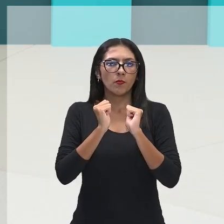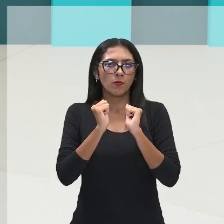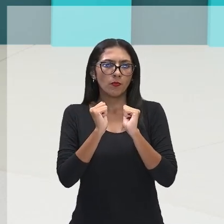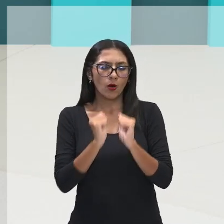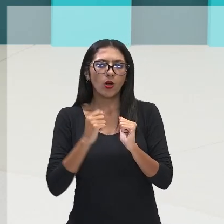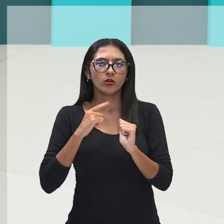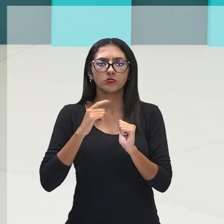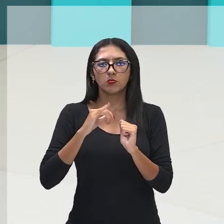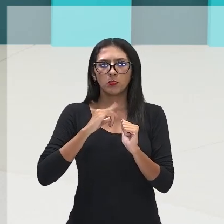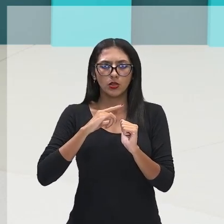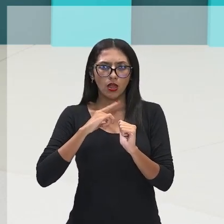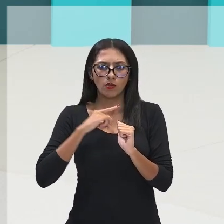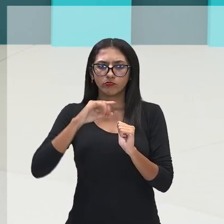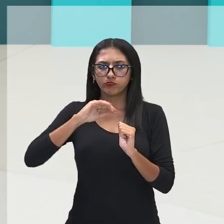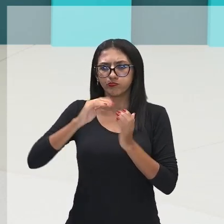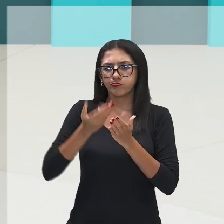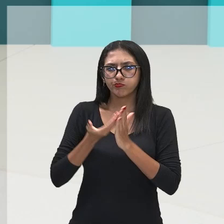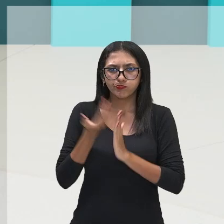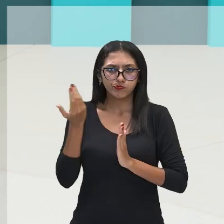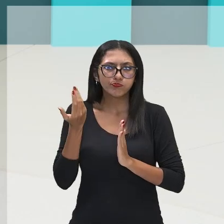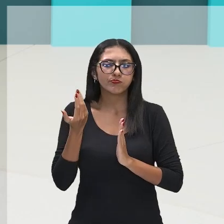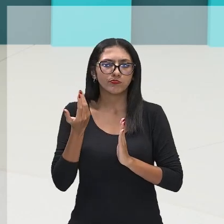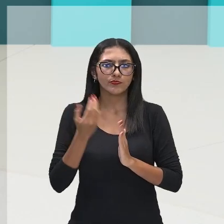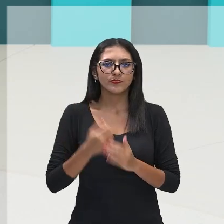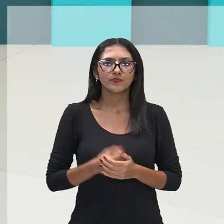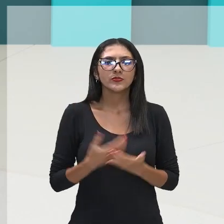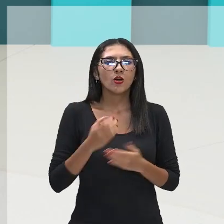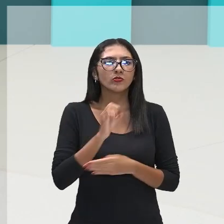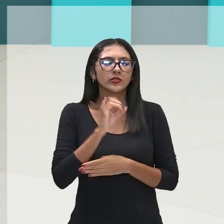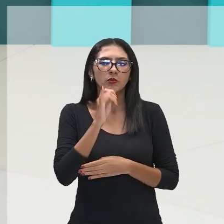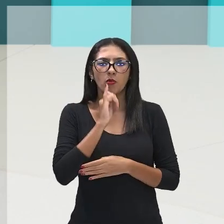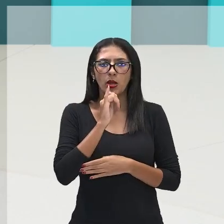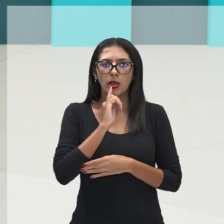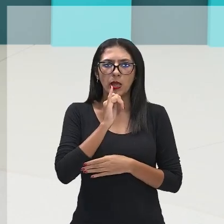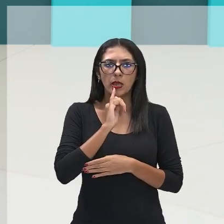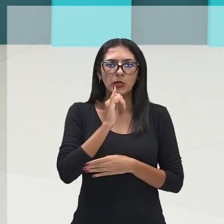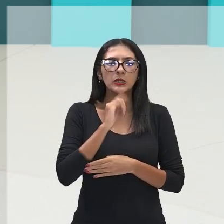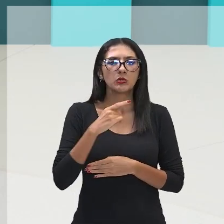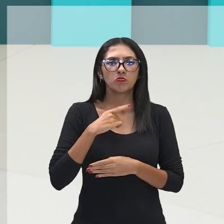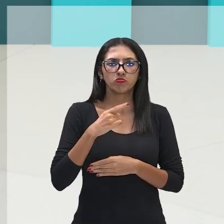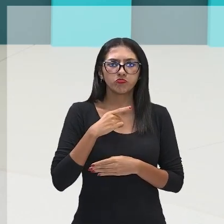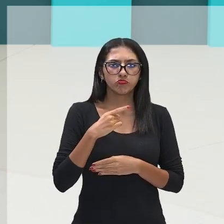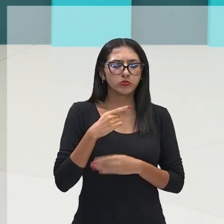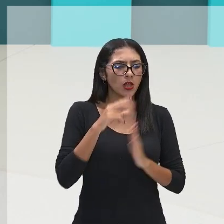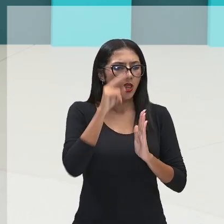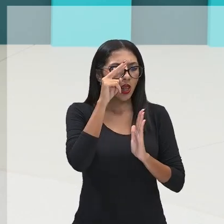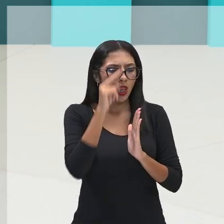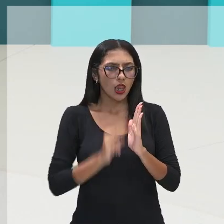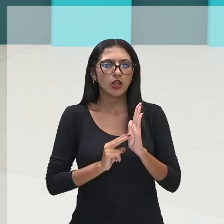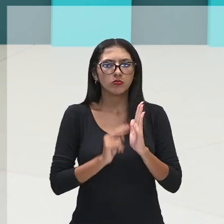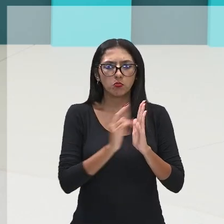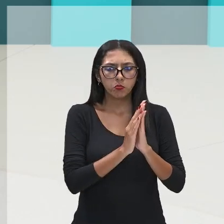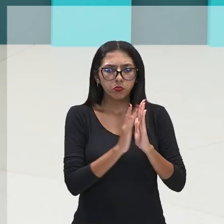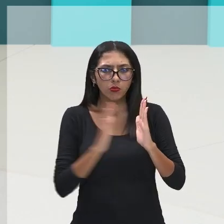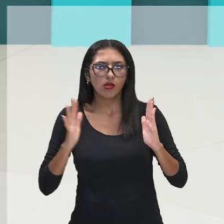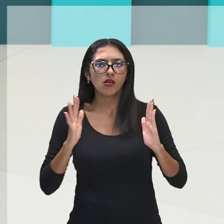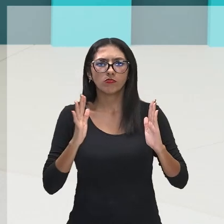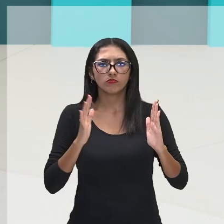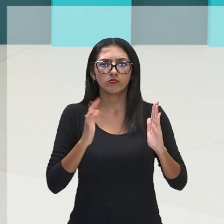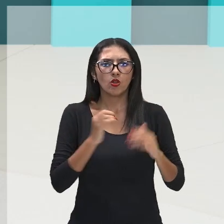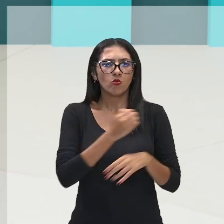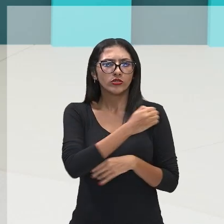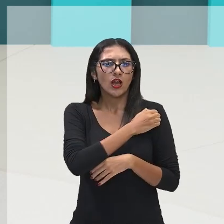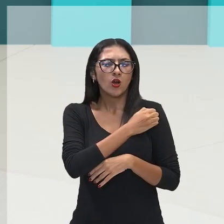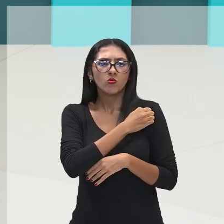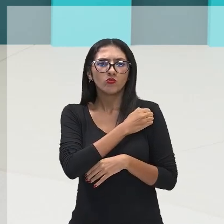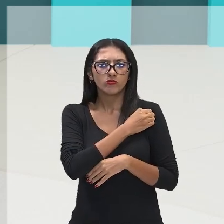arrancá-la daí. Então, se eu arrancar essa oração, vai ficar assim: os alunos vão passar na prova. Mas quais? Os alunos, eu não